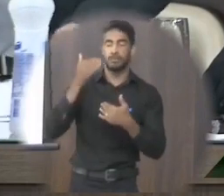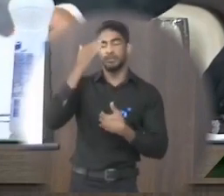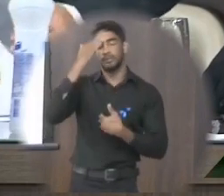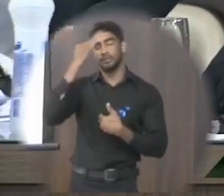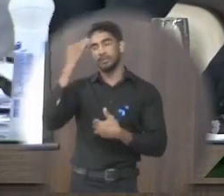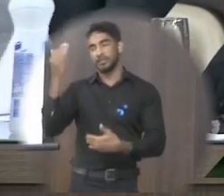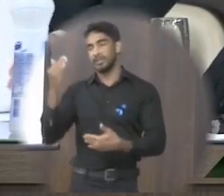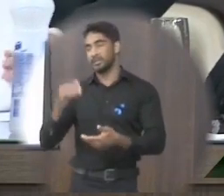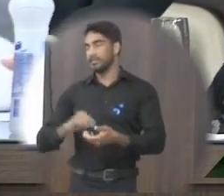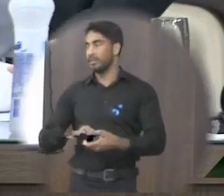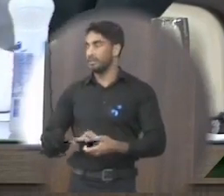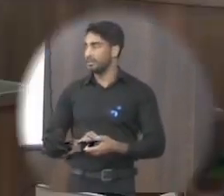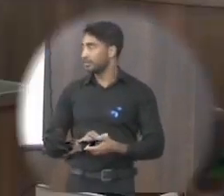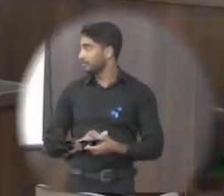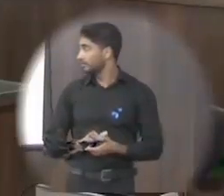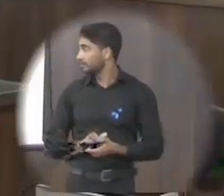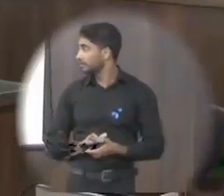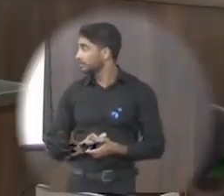meus agradecimentos.